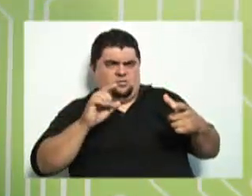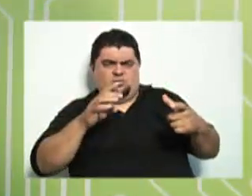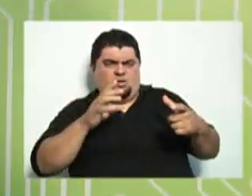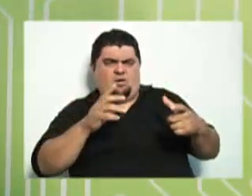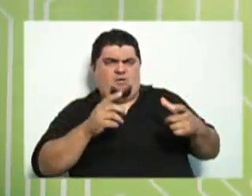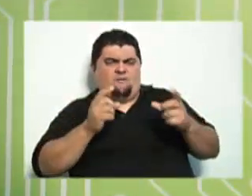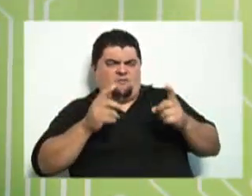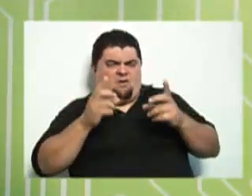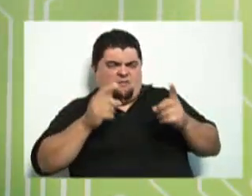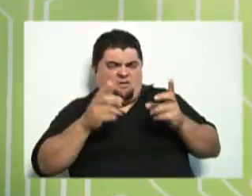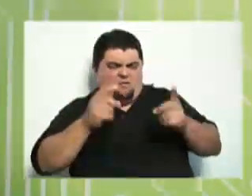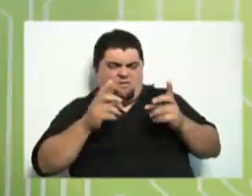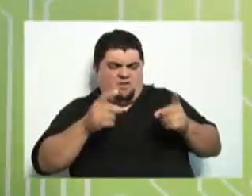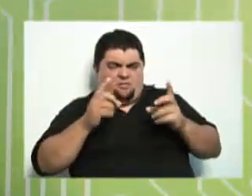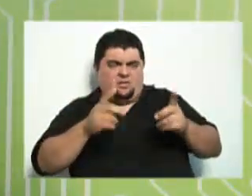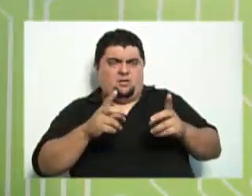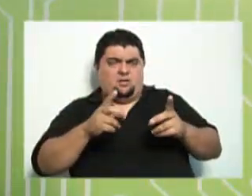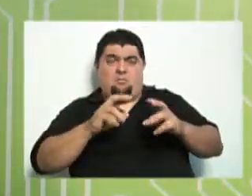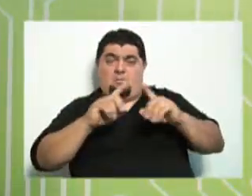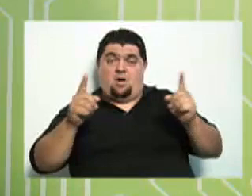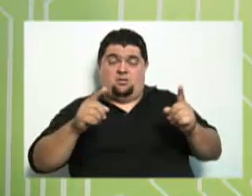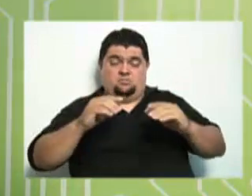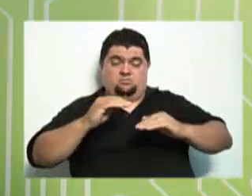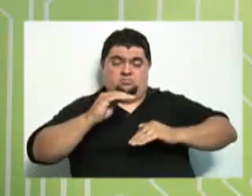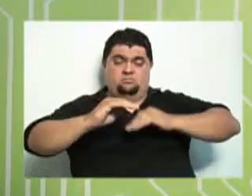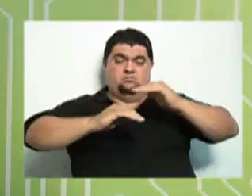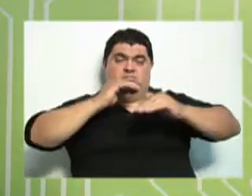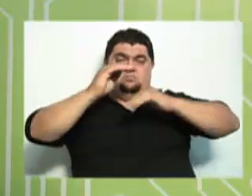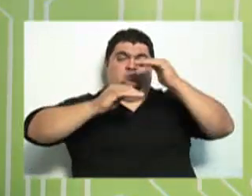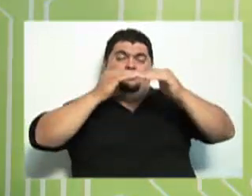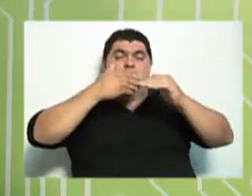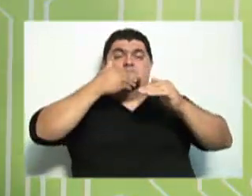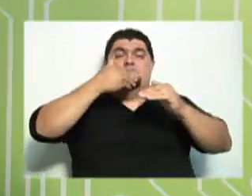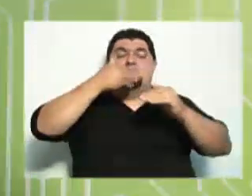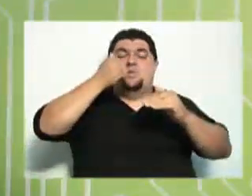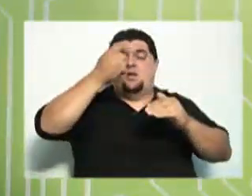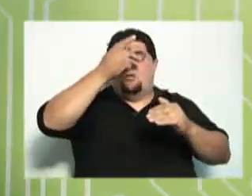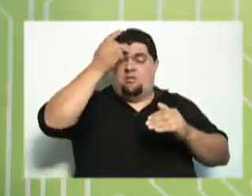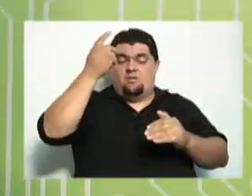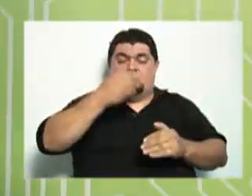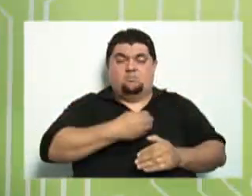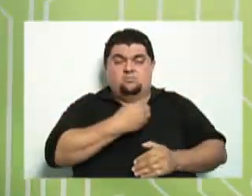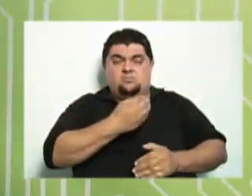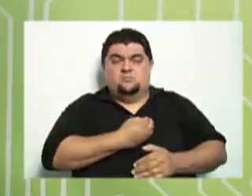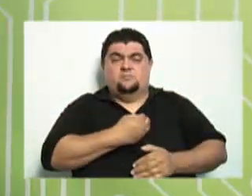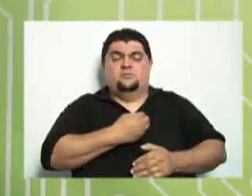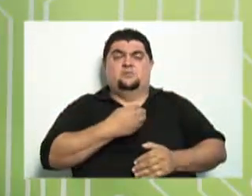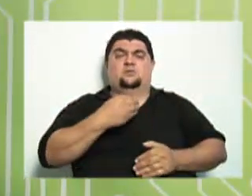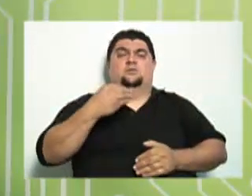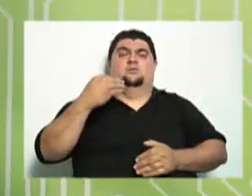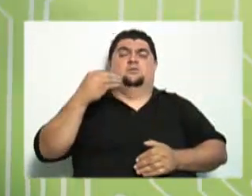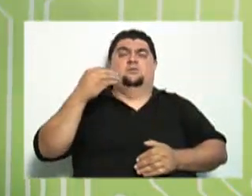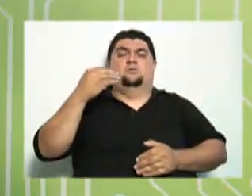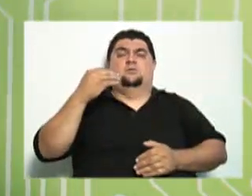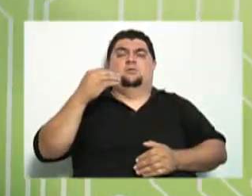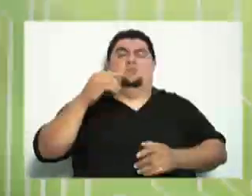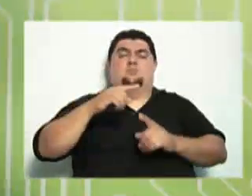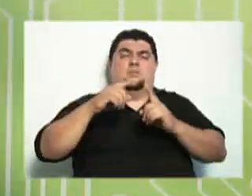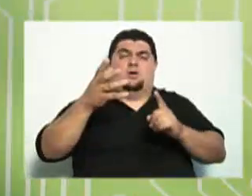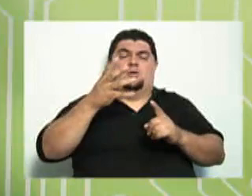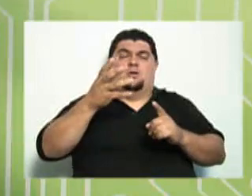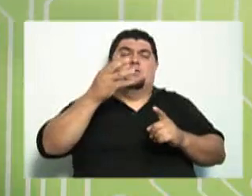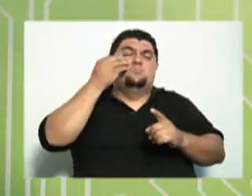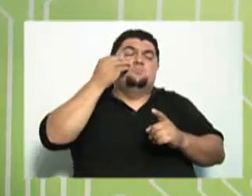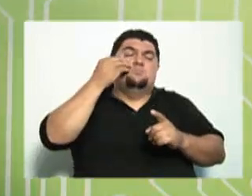o desenvolvimento ele está ligado a outras questões, como melhorar as regras do jogo, melhorar a distribuição, qualidade do meio ambiente. Mas eu queria garantir